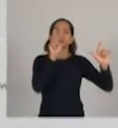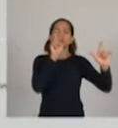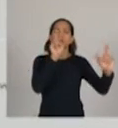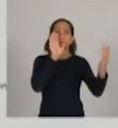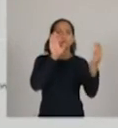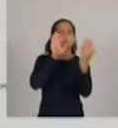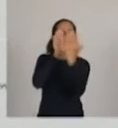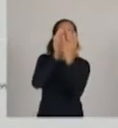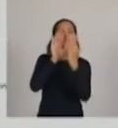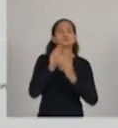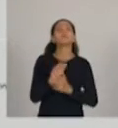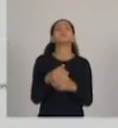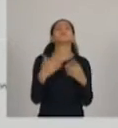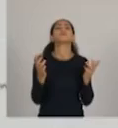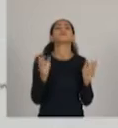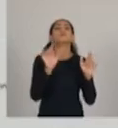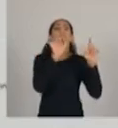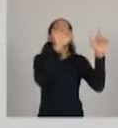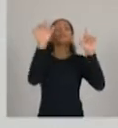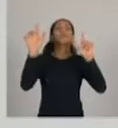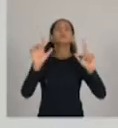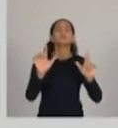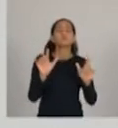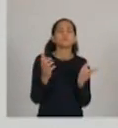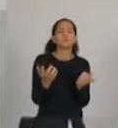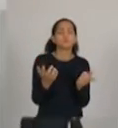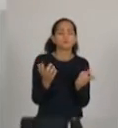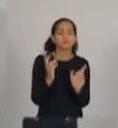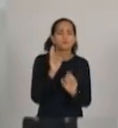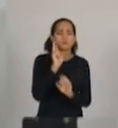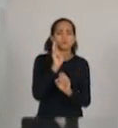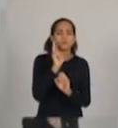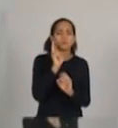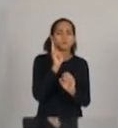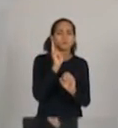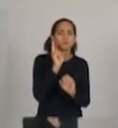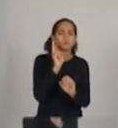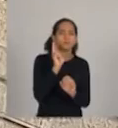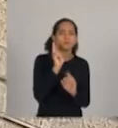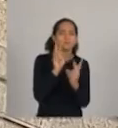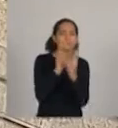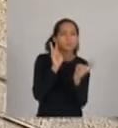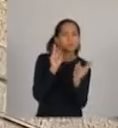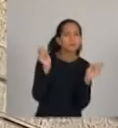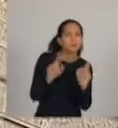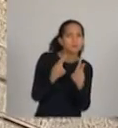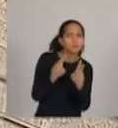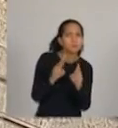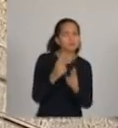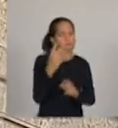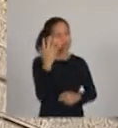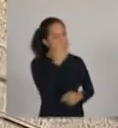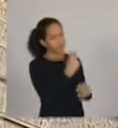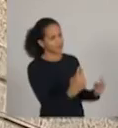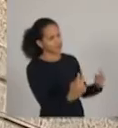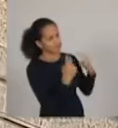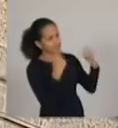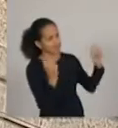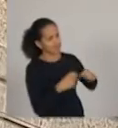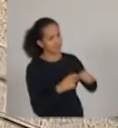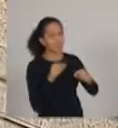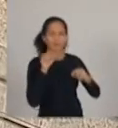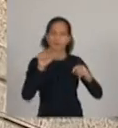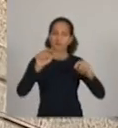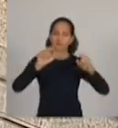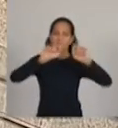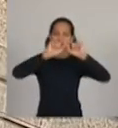Xambinho, cadê Vossa Excelência? Está me vendo belo e bonito, presidente. Vossa Excelência ocupou